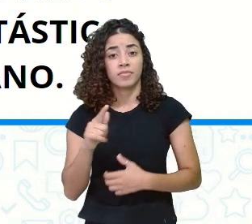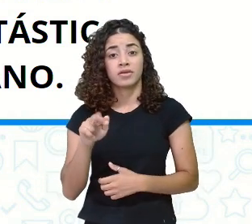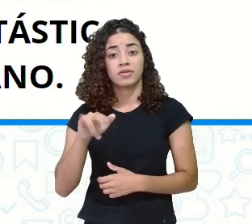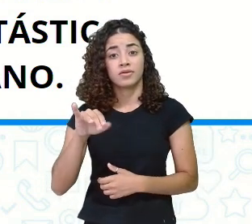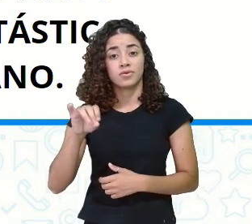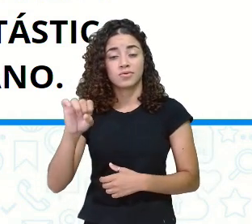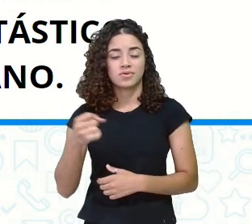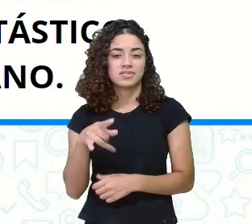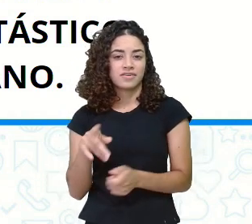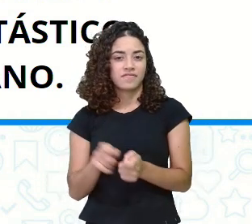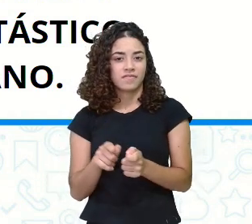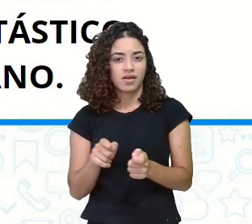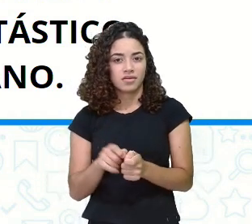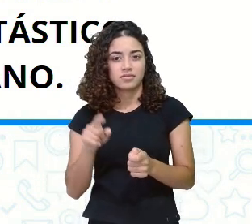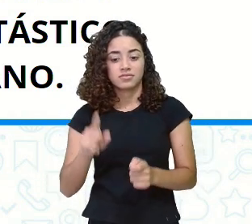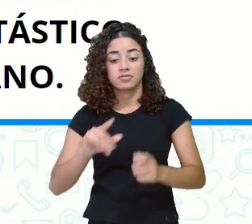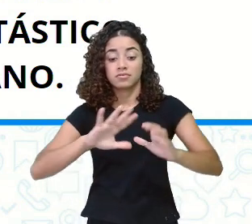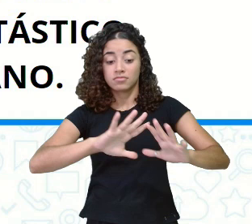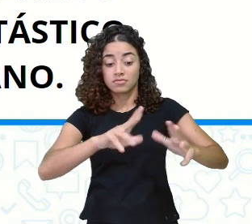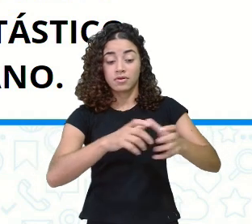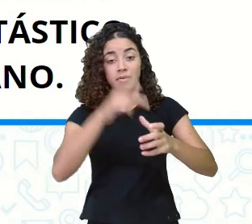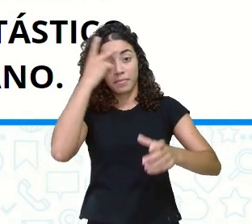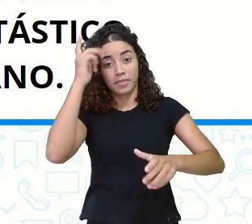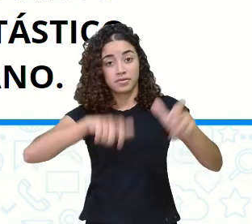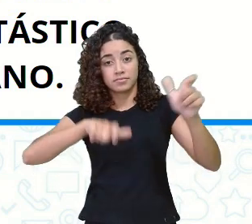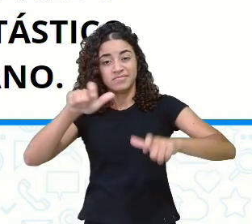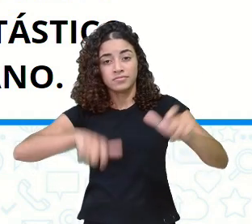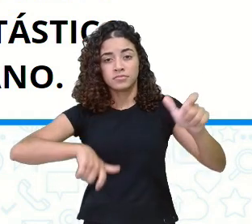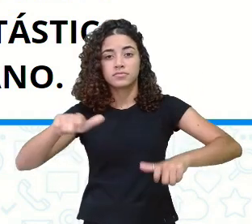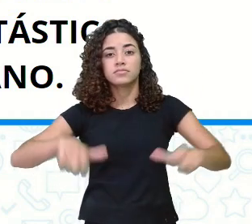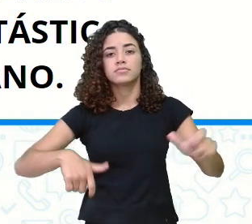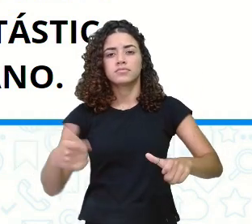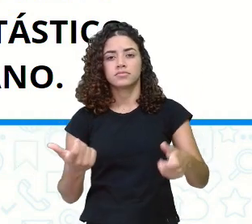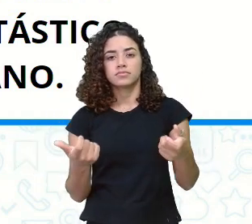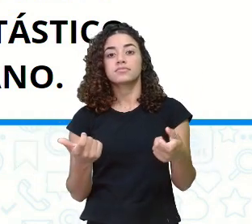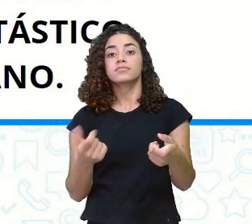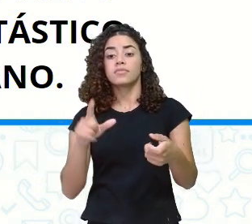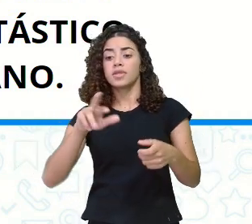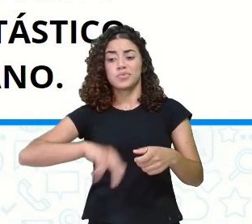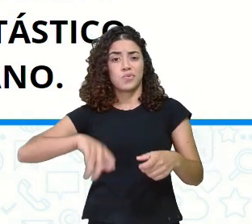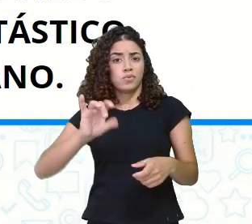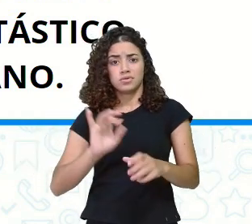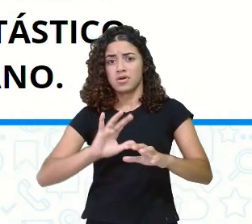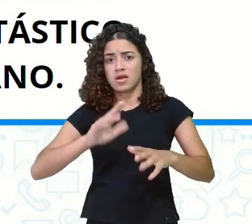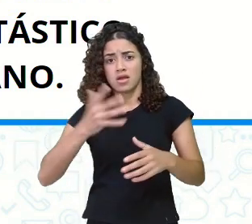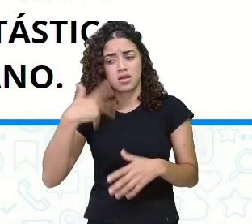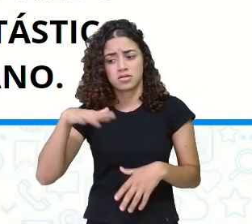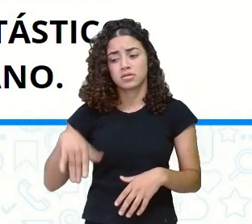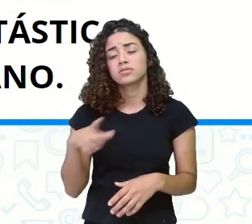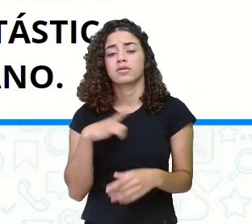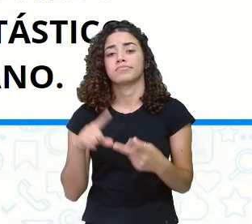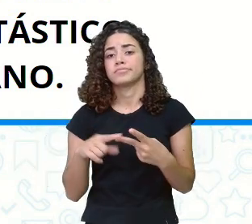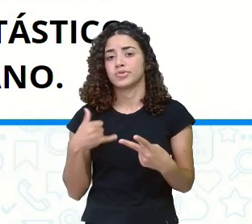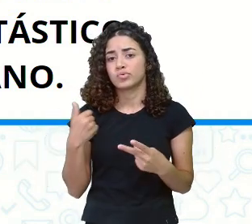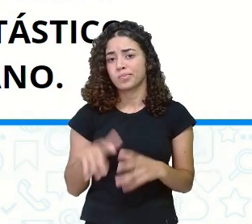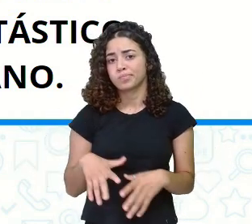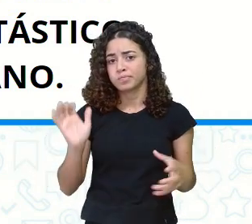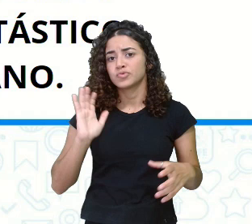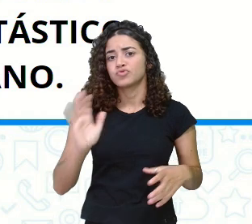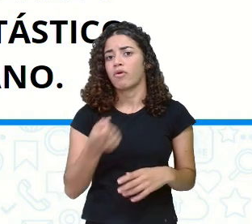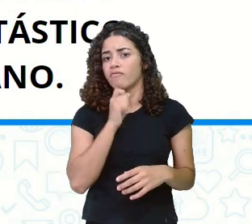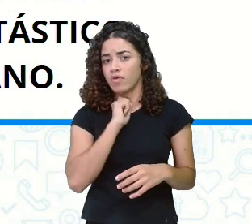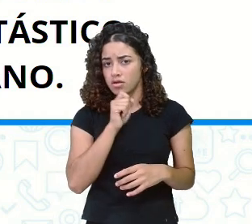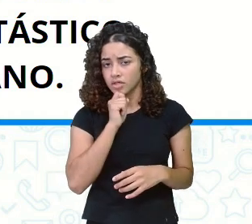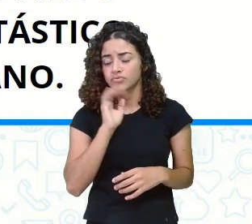faziam. Eles reuniam as pessoas, não apenas crianças, tá, gente? Também pessoas de idade, pessoas mais